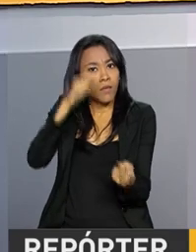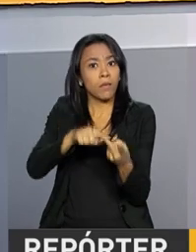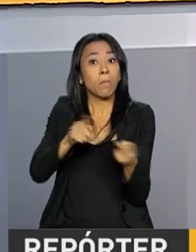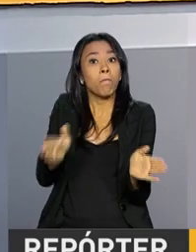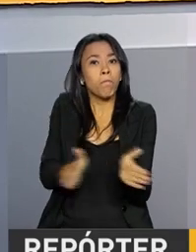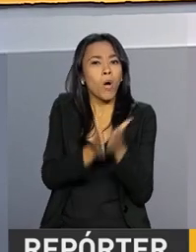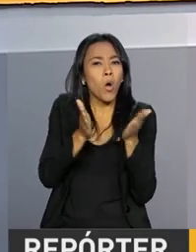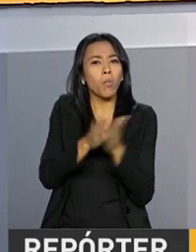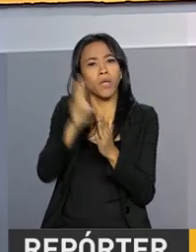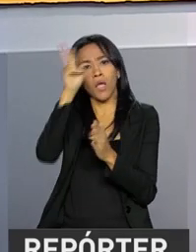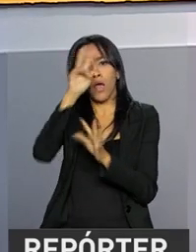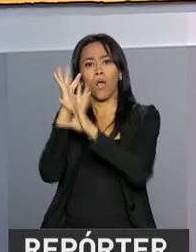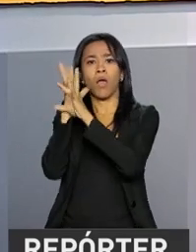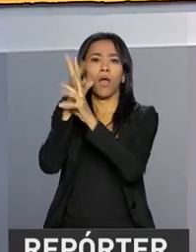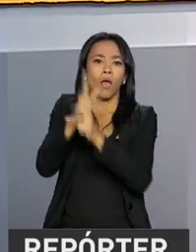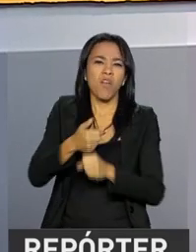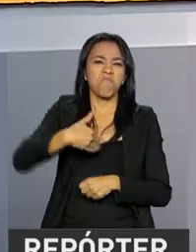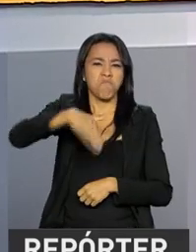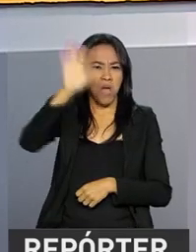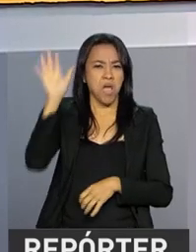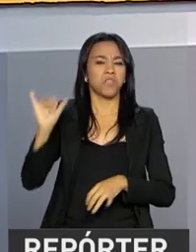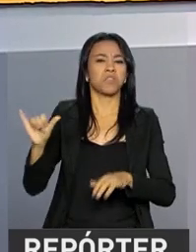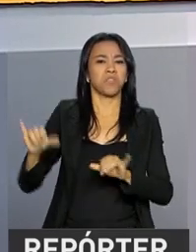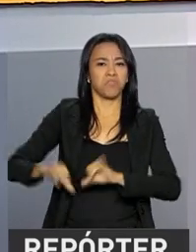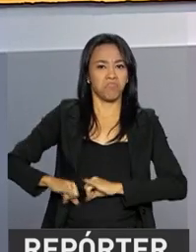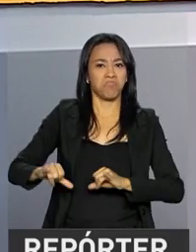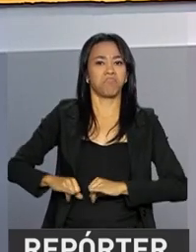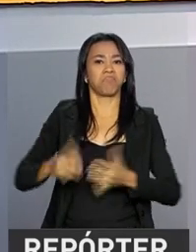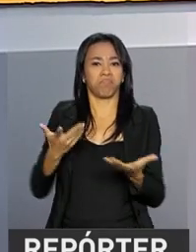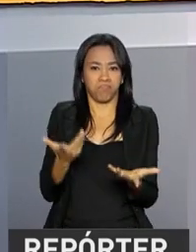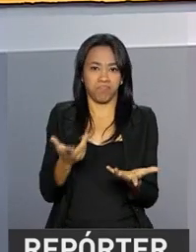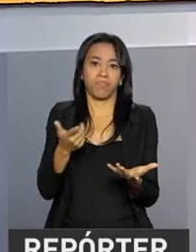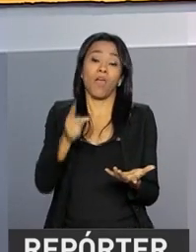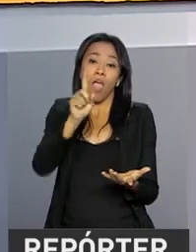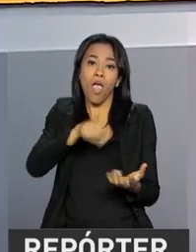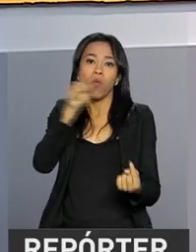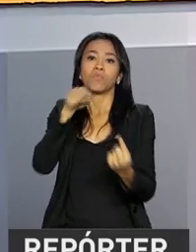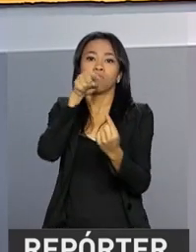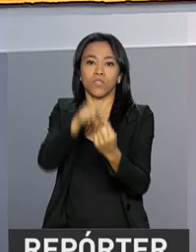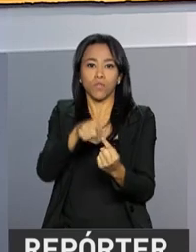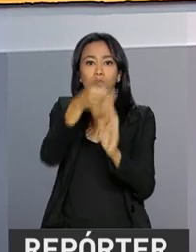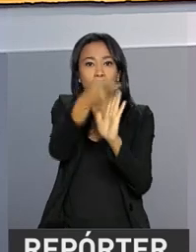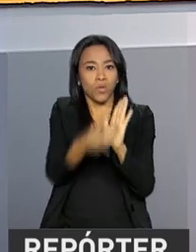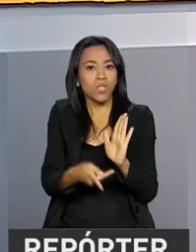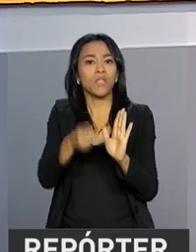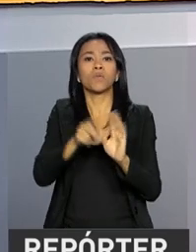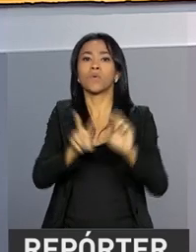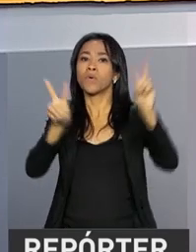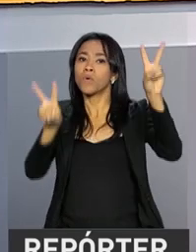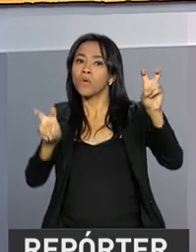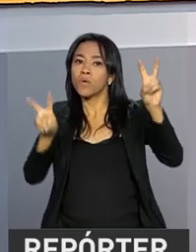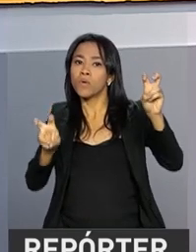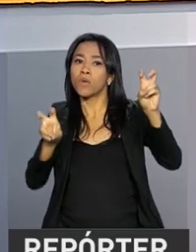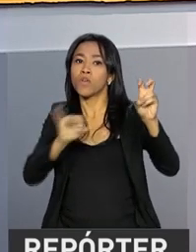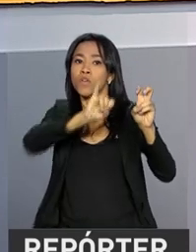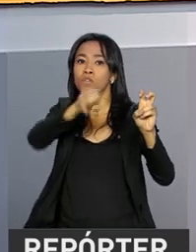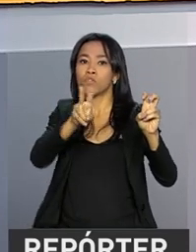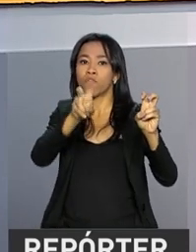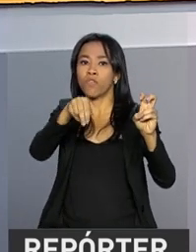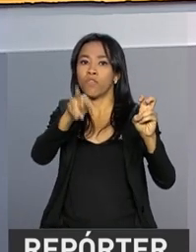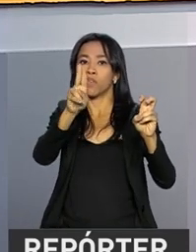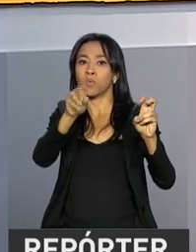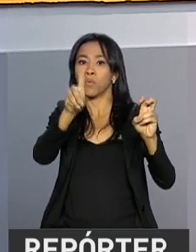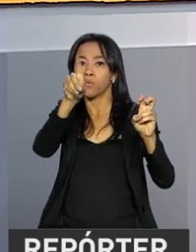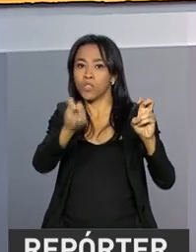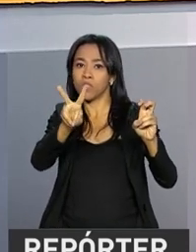pobres que historicamente são os mais desfavorecidos. Esse é o objetivo do projeto Juventude Viva, que foi reativado